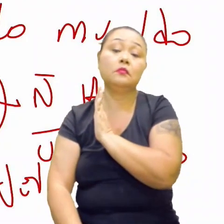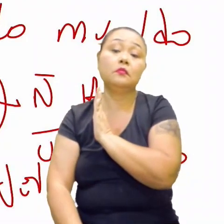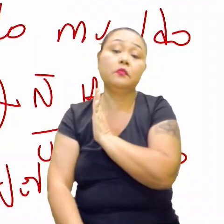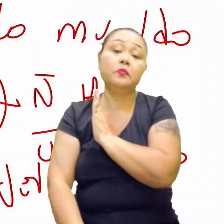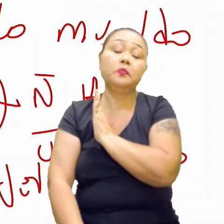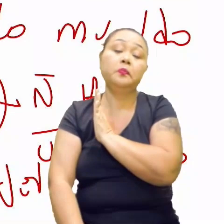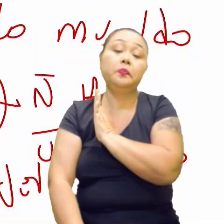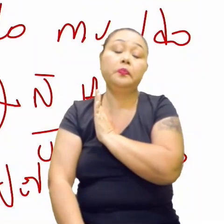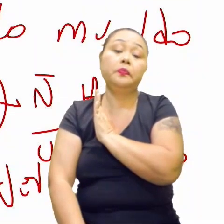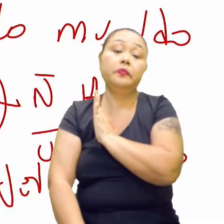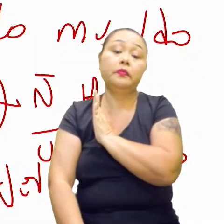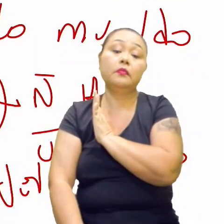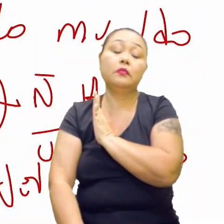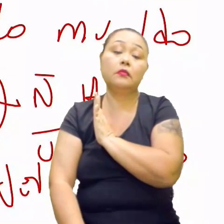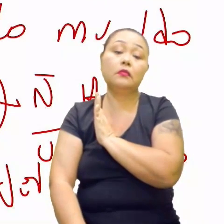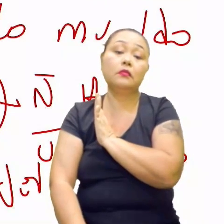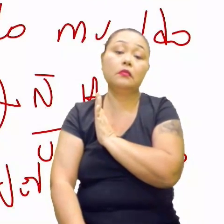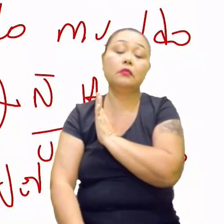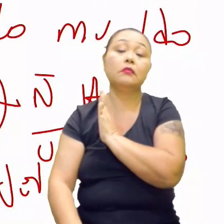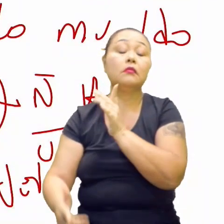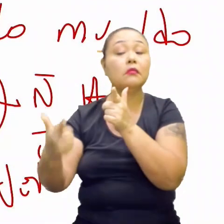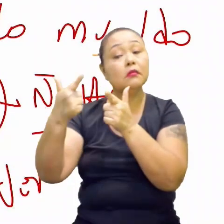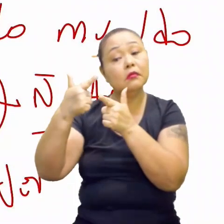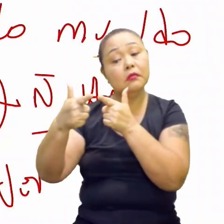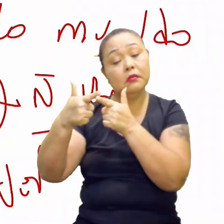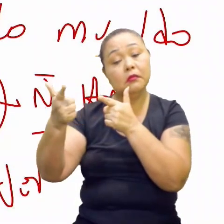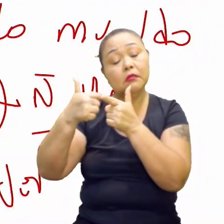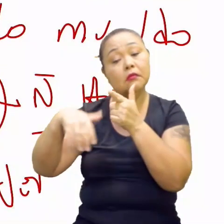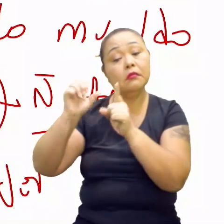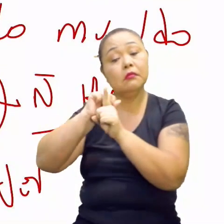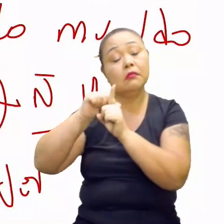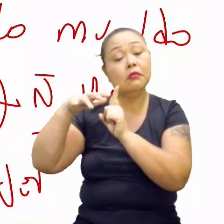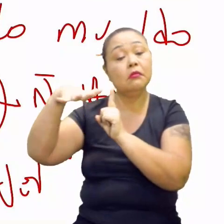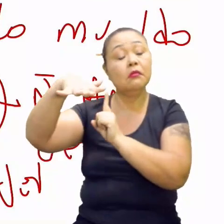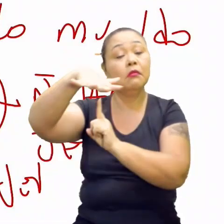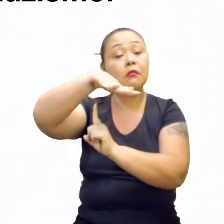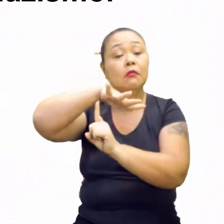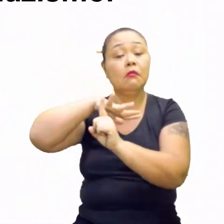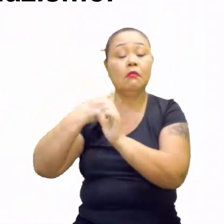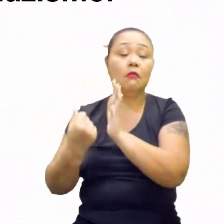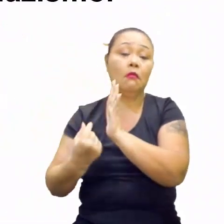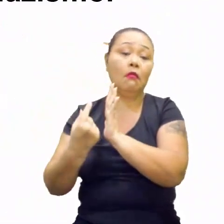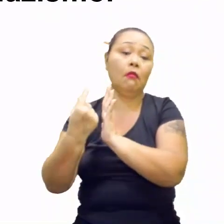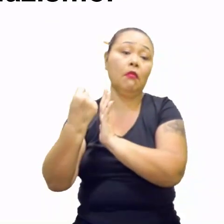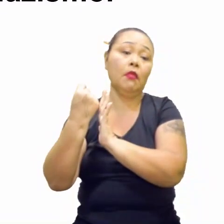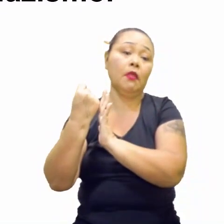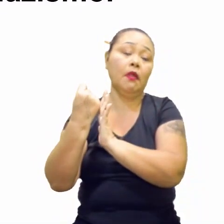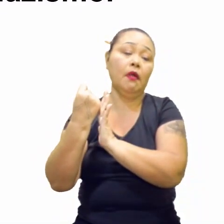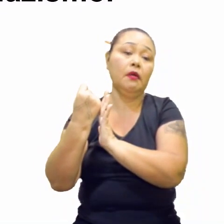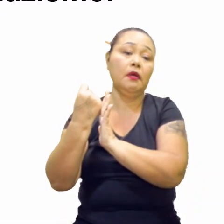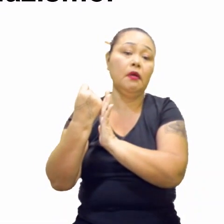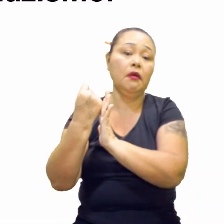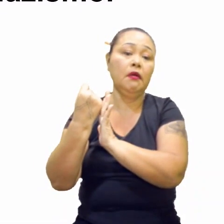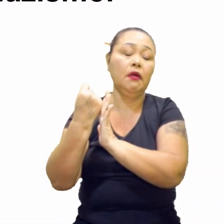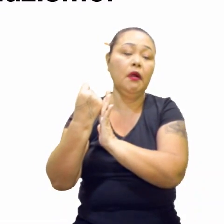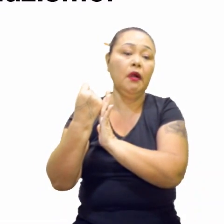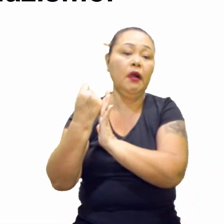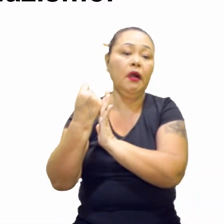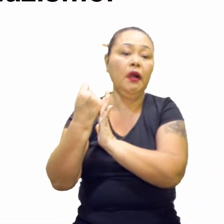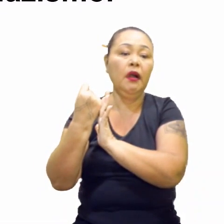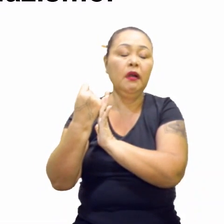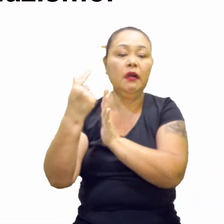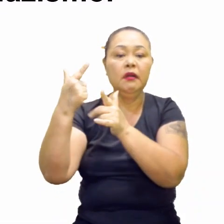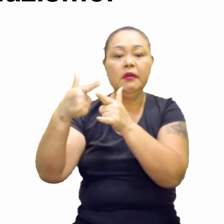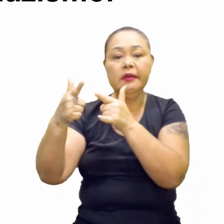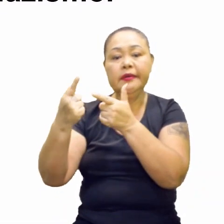vai ter um impacto muito grande para a sociedade capitalista. Vejam, Uma crise